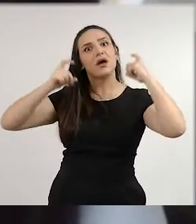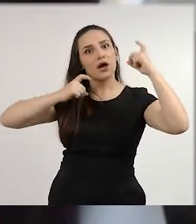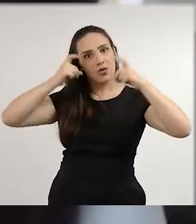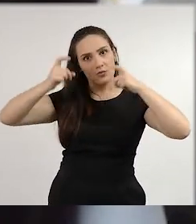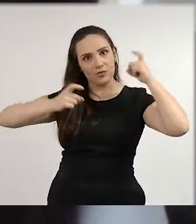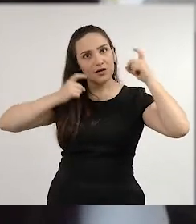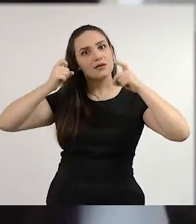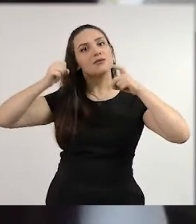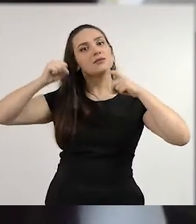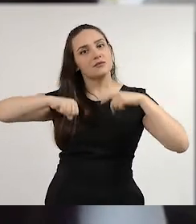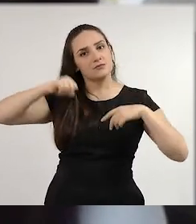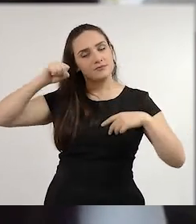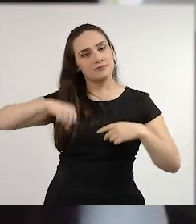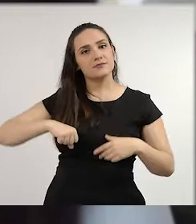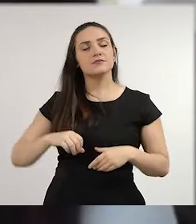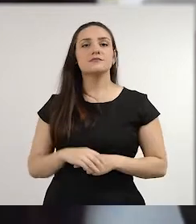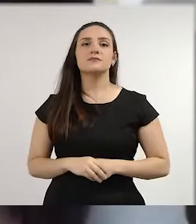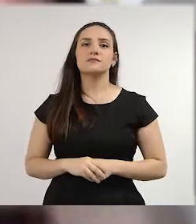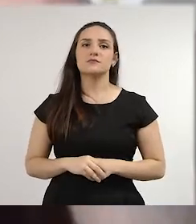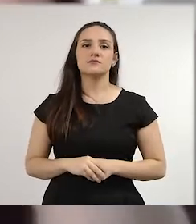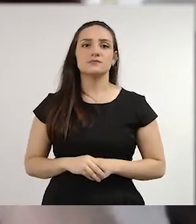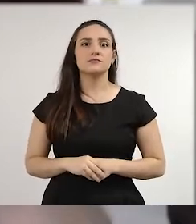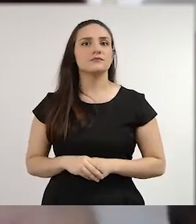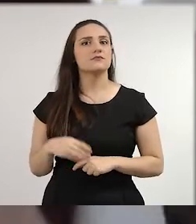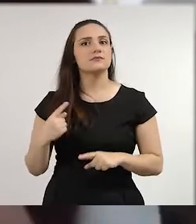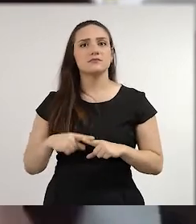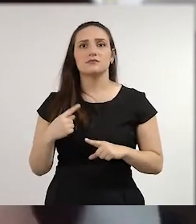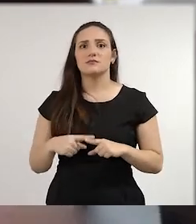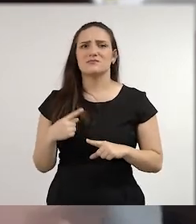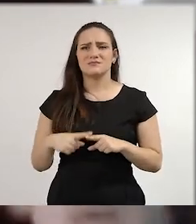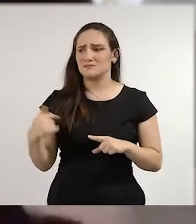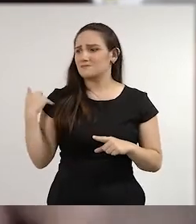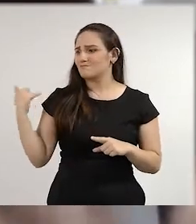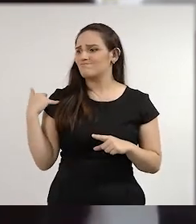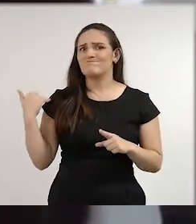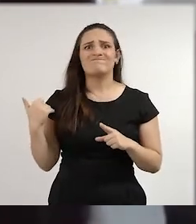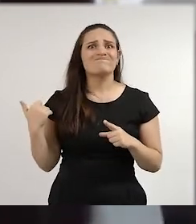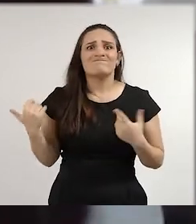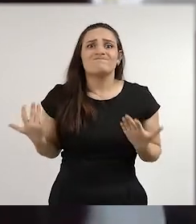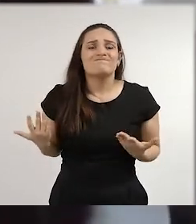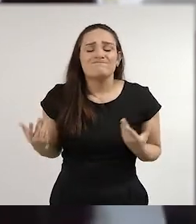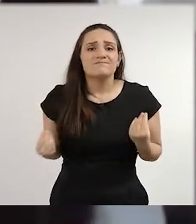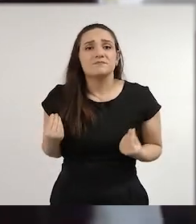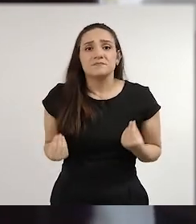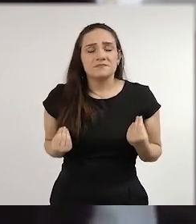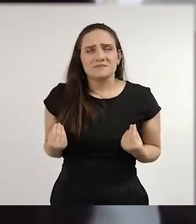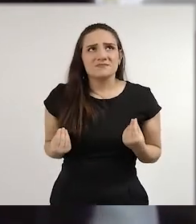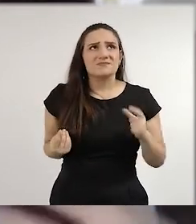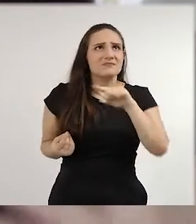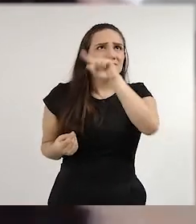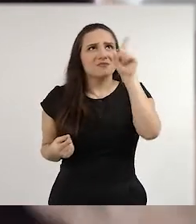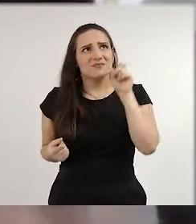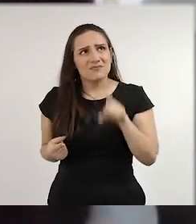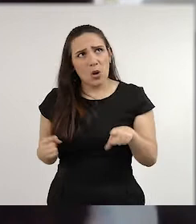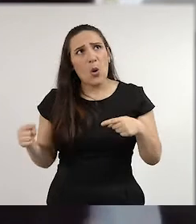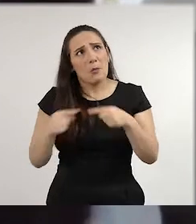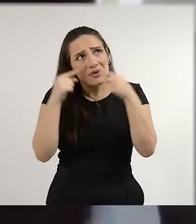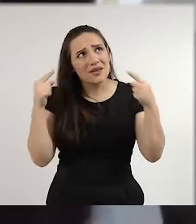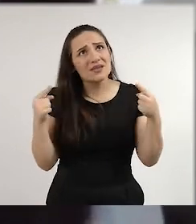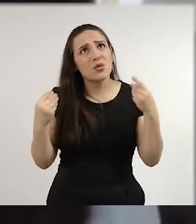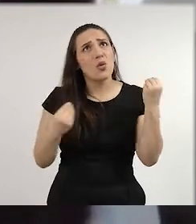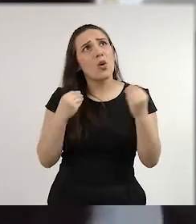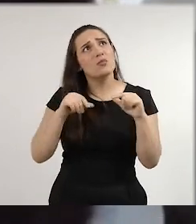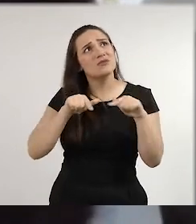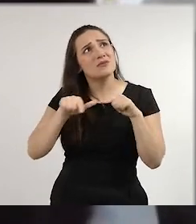bem preocupante, né? Porque é um modelo que nos cabe questionar, nos cabe